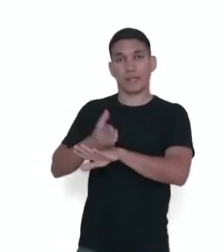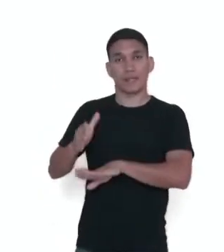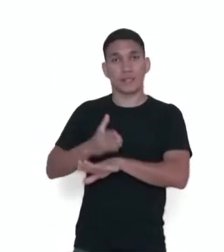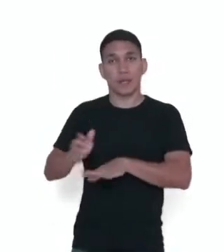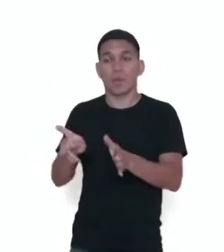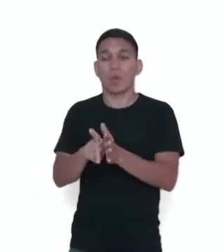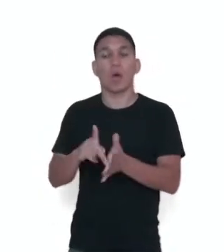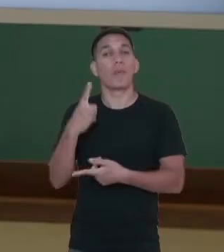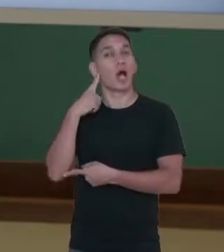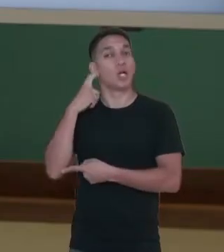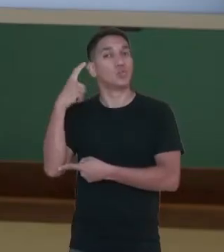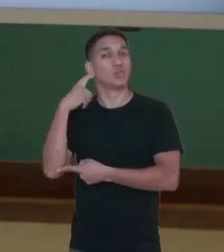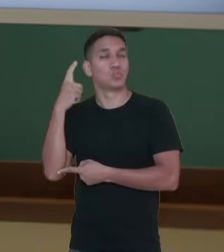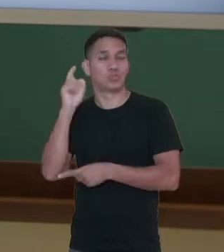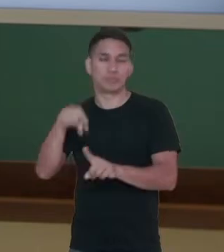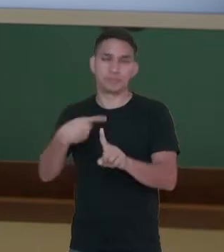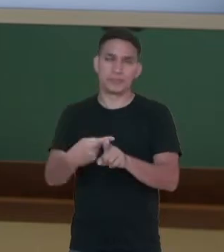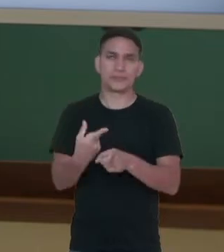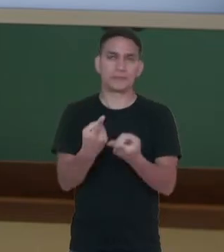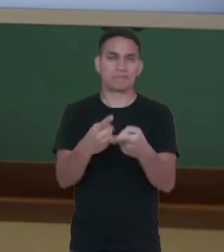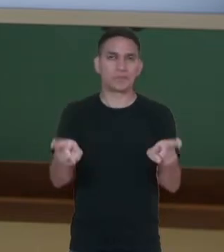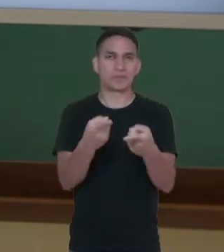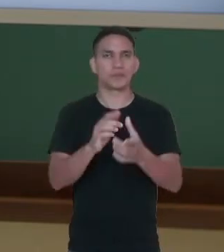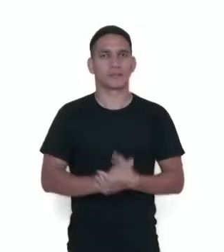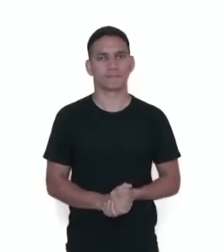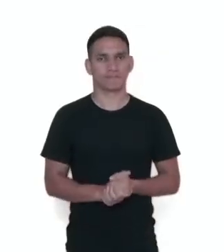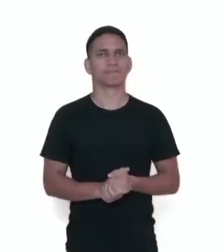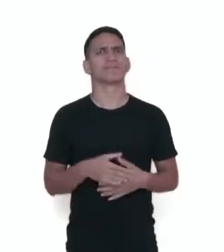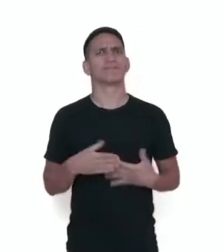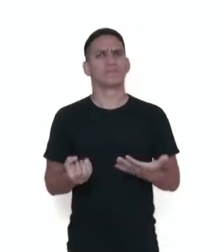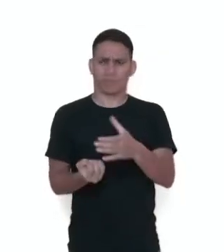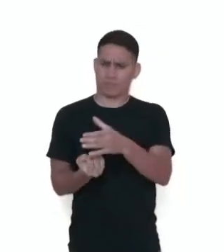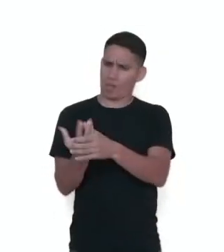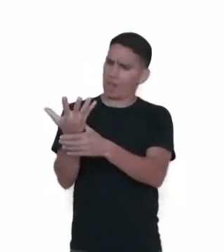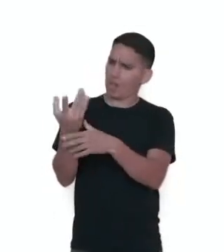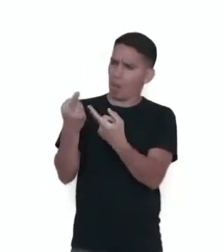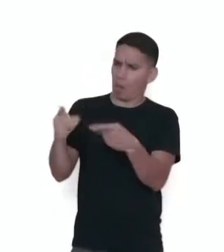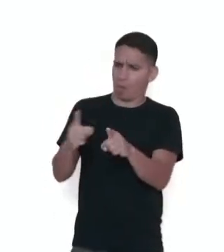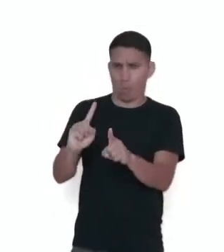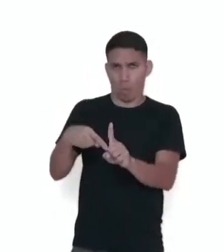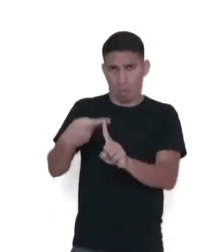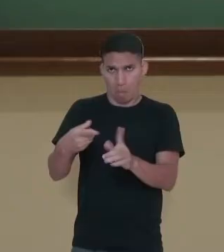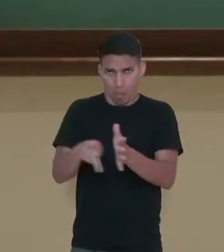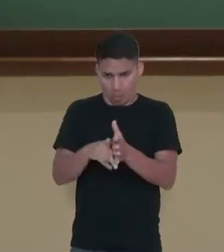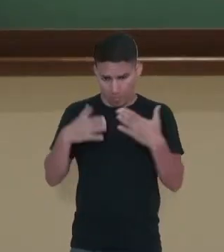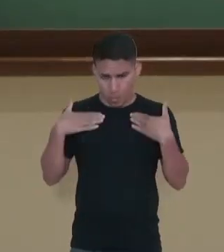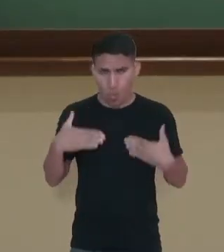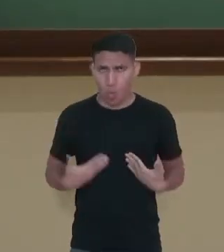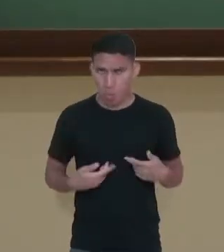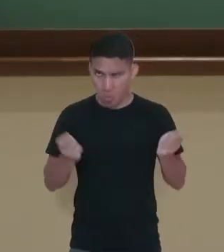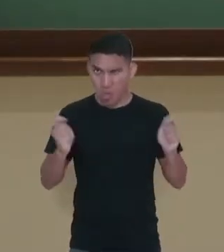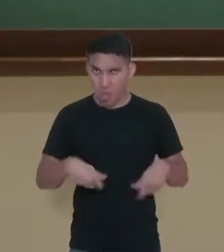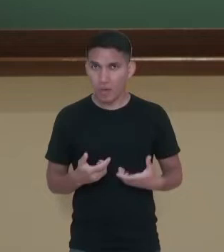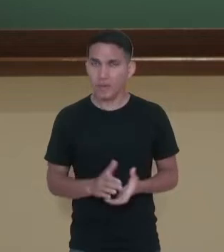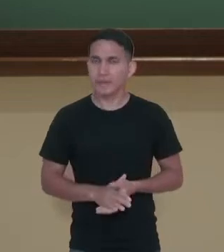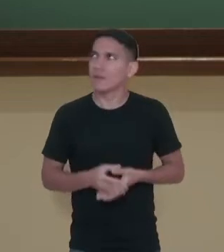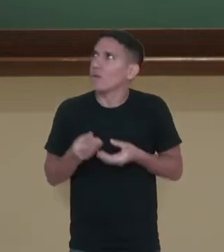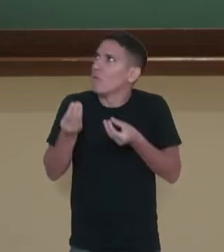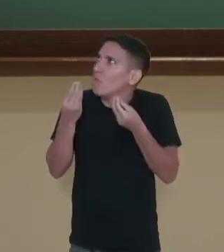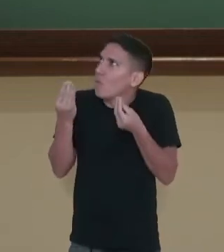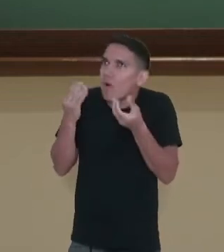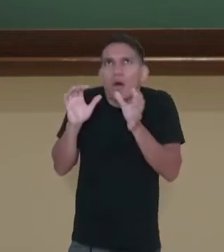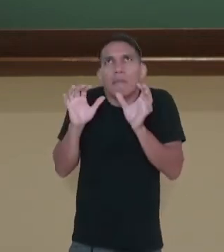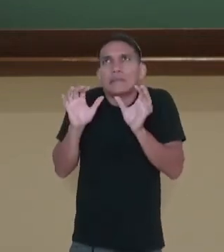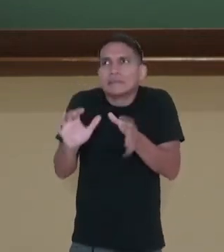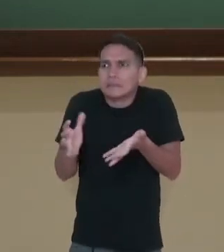experimentação sonora e musical. Fazer música com o corpo é possível? Como assim fazer